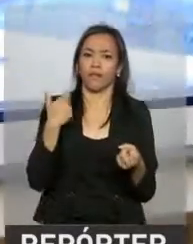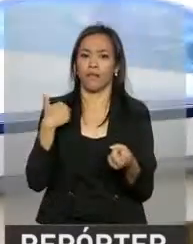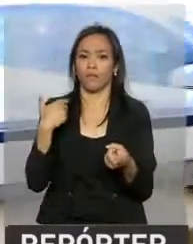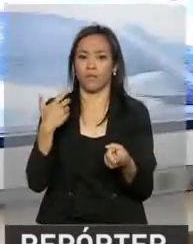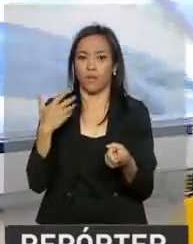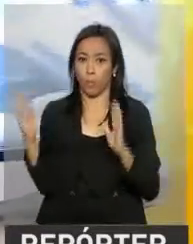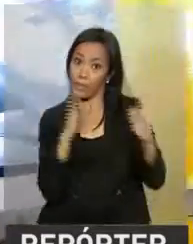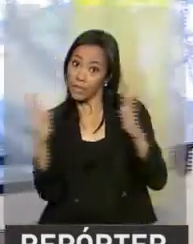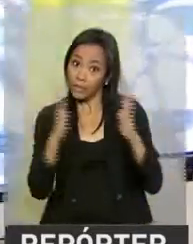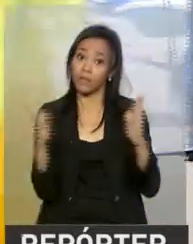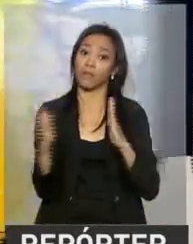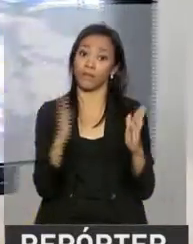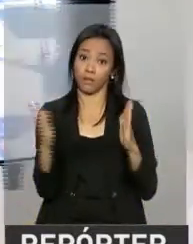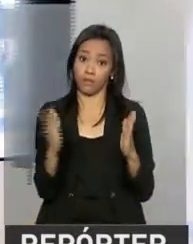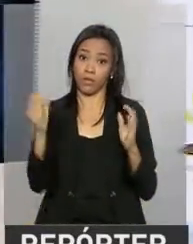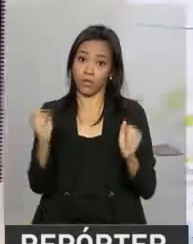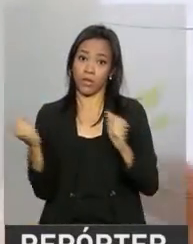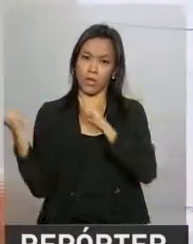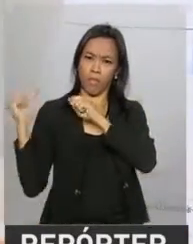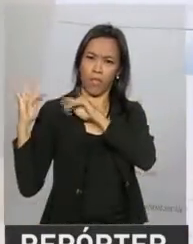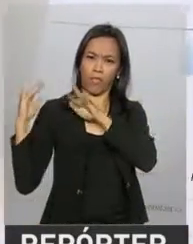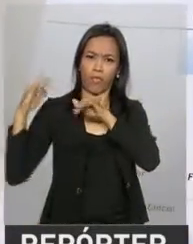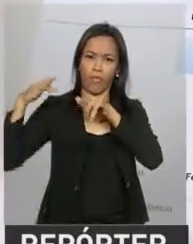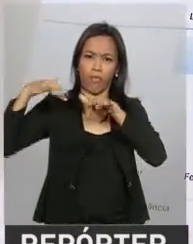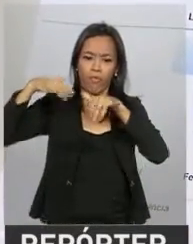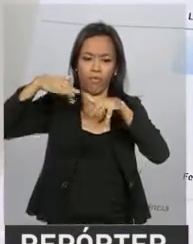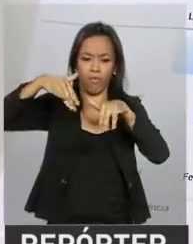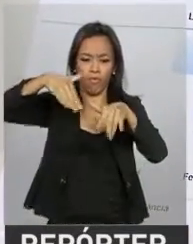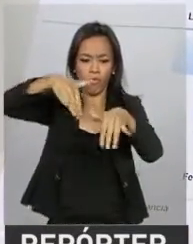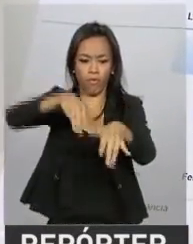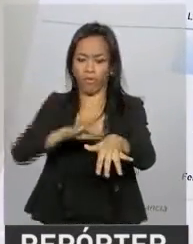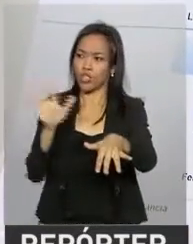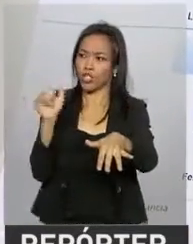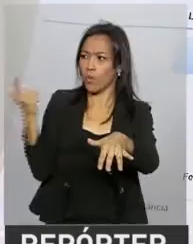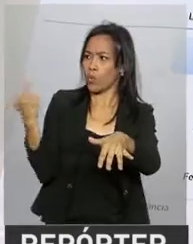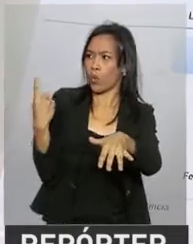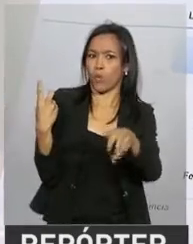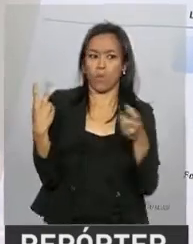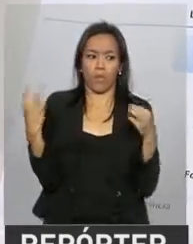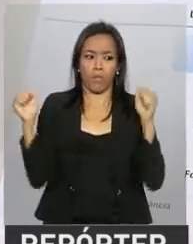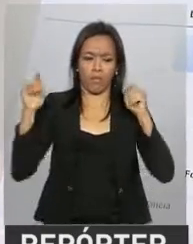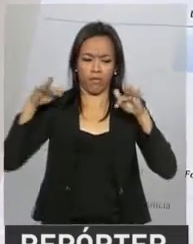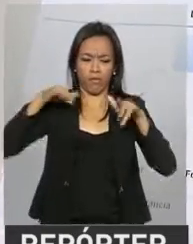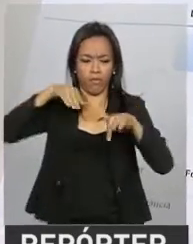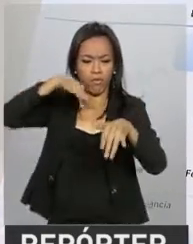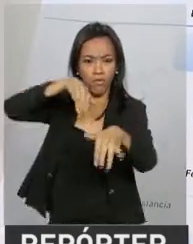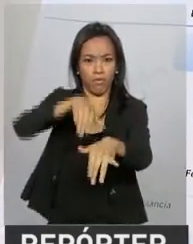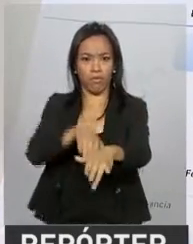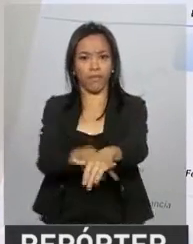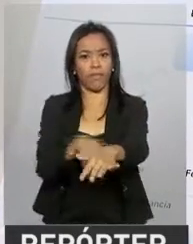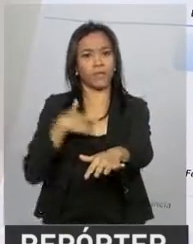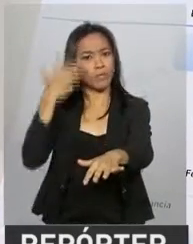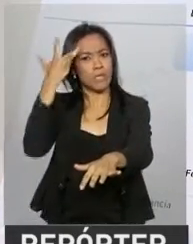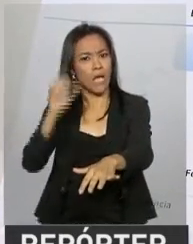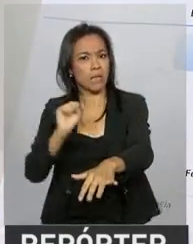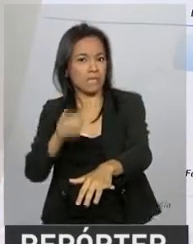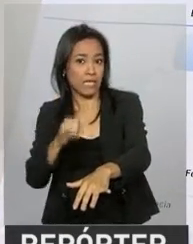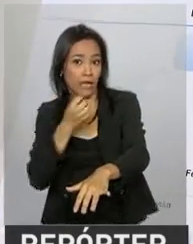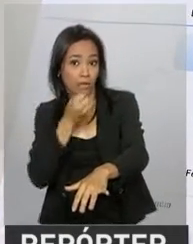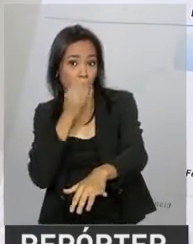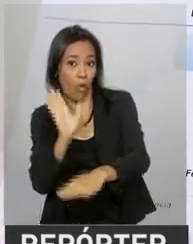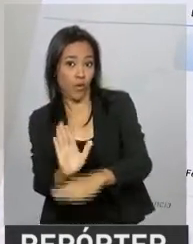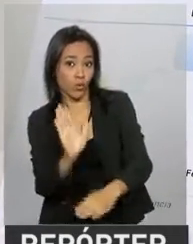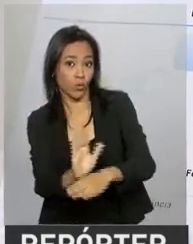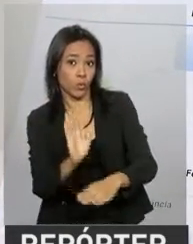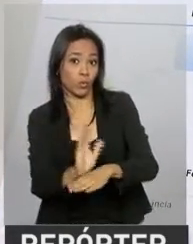visuais no campo netão de um percevejo e outros aliás muitas vezes não distingue se é um inseto benéfico